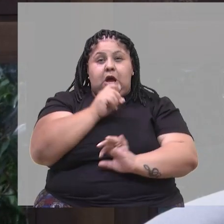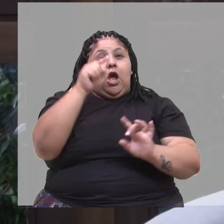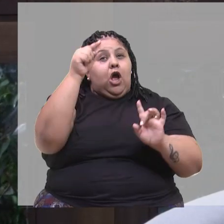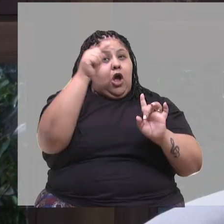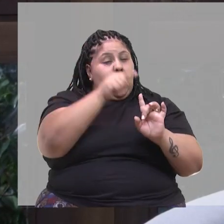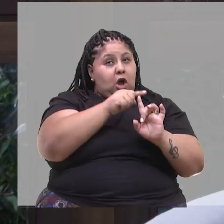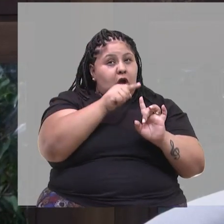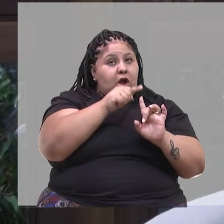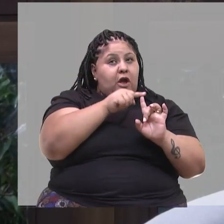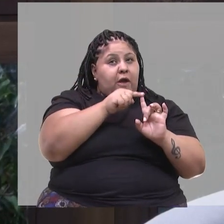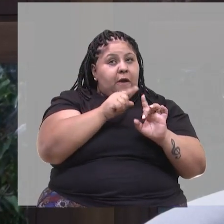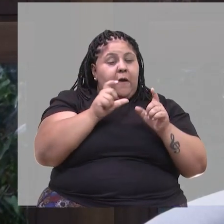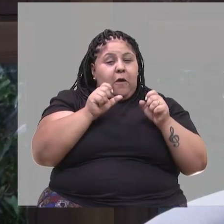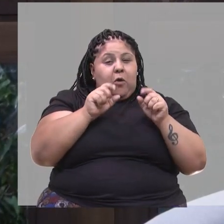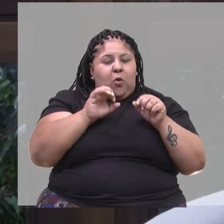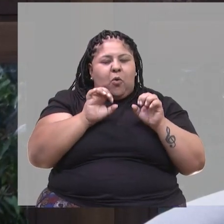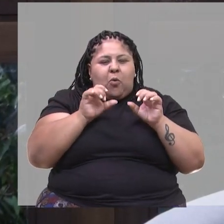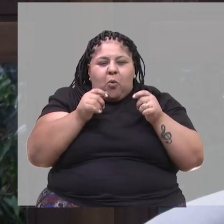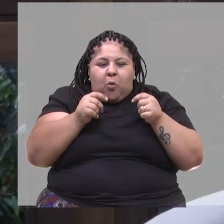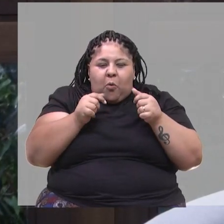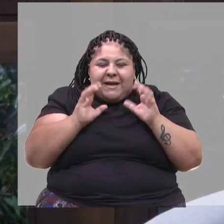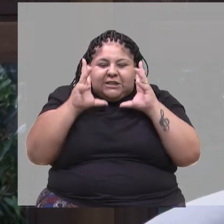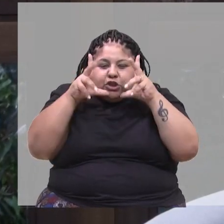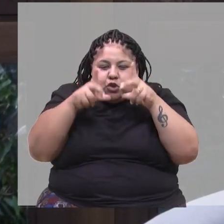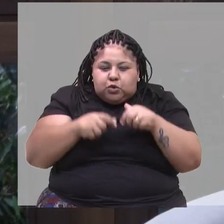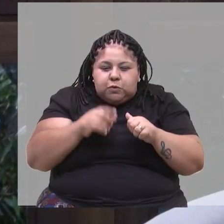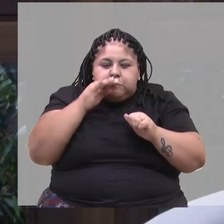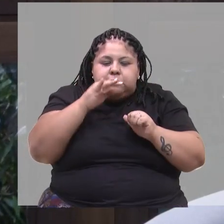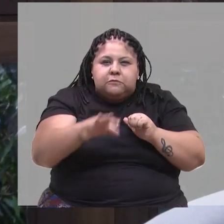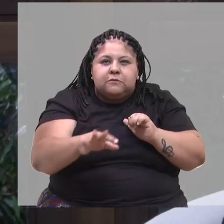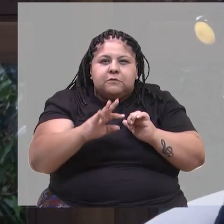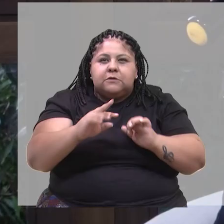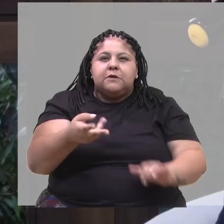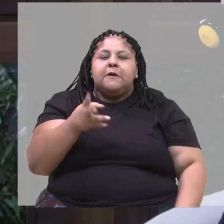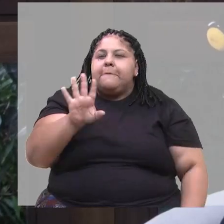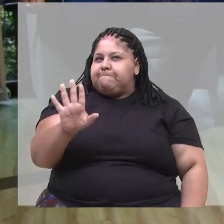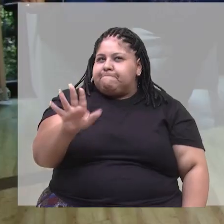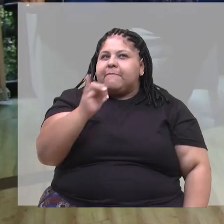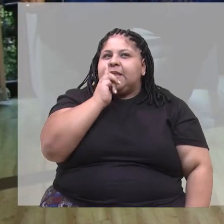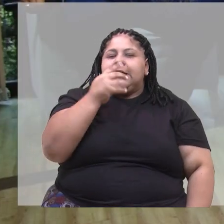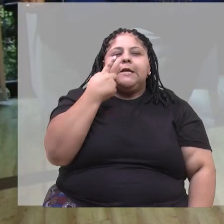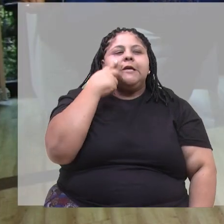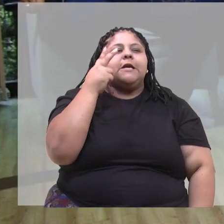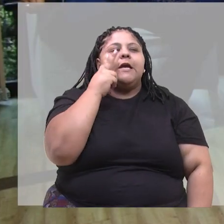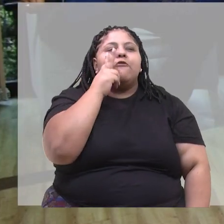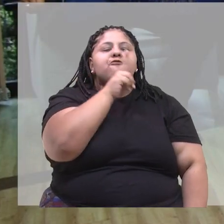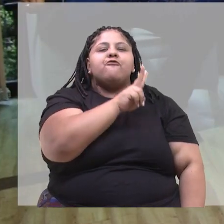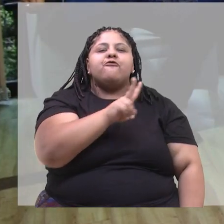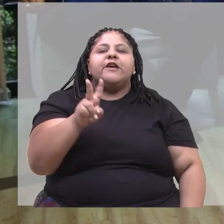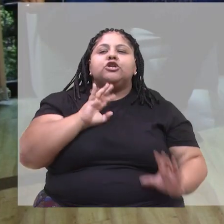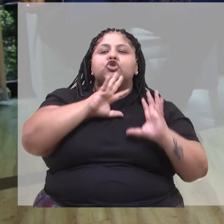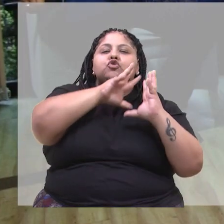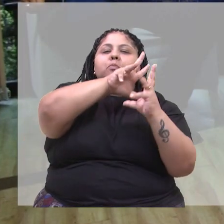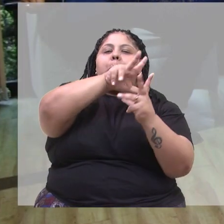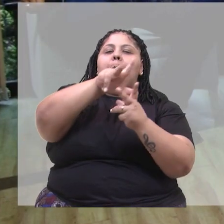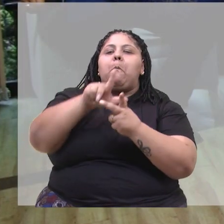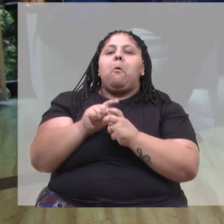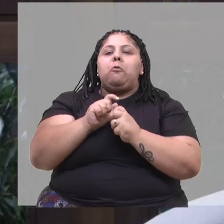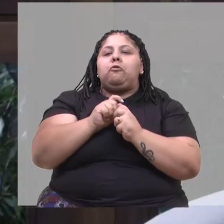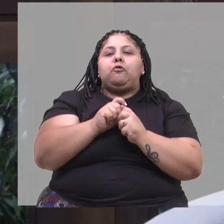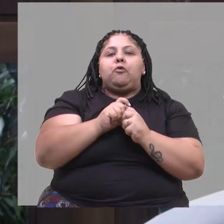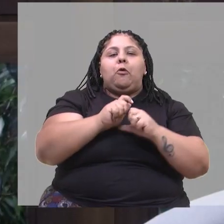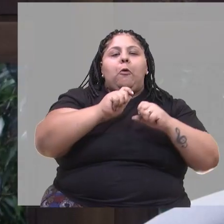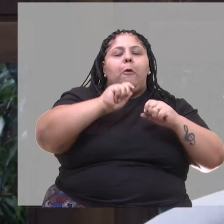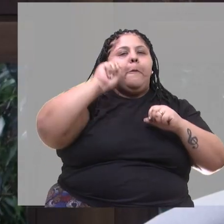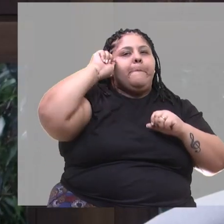deles, que é a cegueira total às cores. Então, eu enxergo o mundo aos olhos de vocês em tons de preto, branco e cinza. Como eu sou